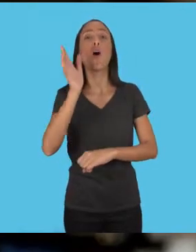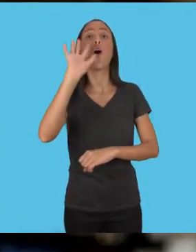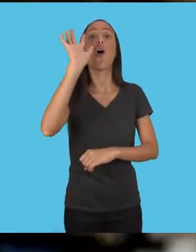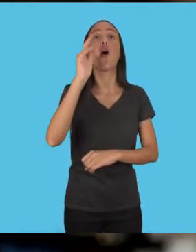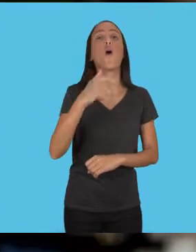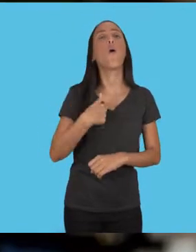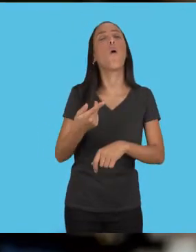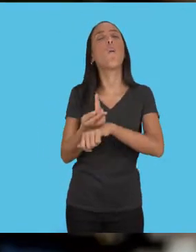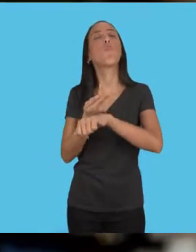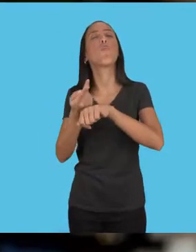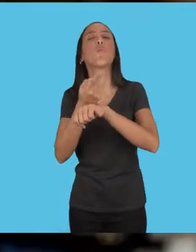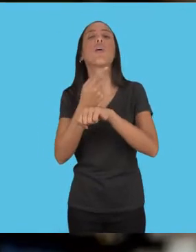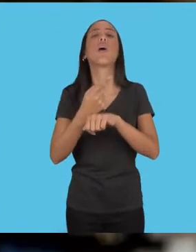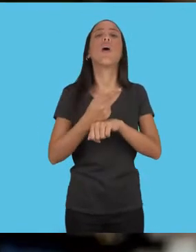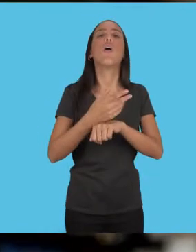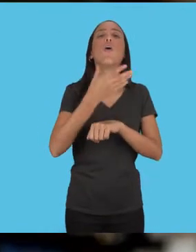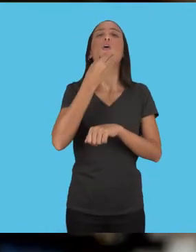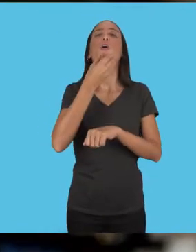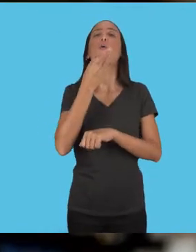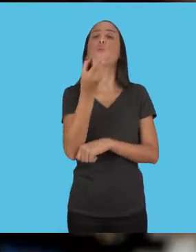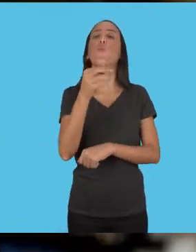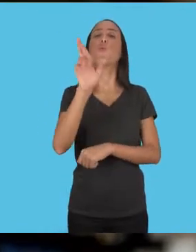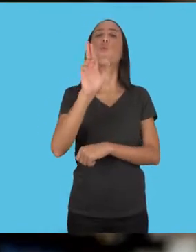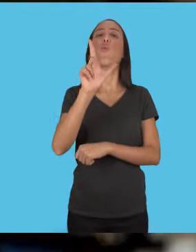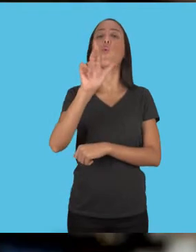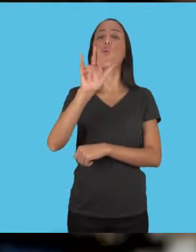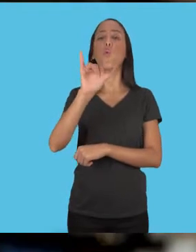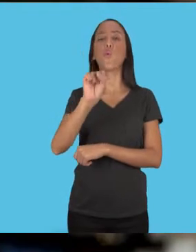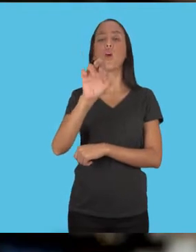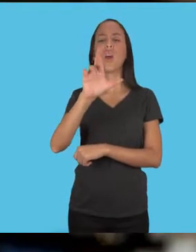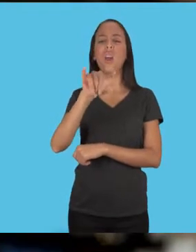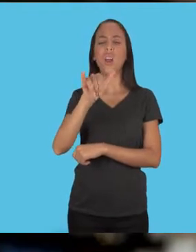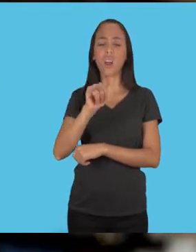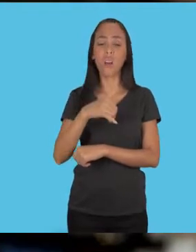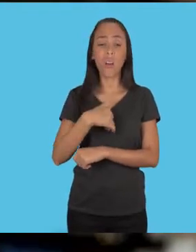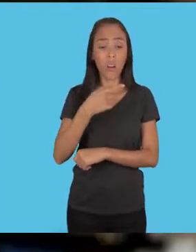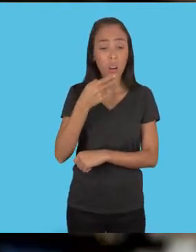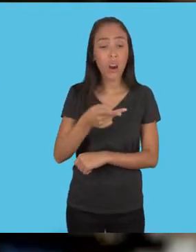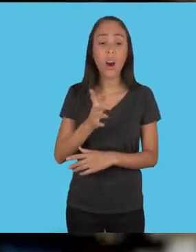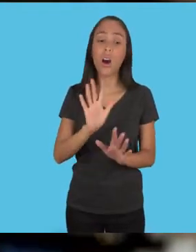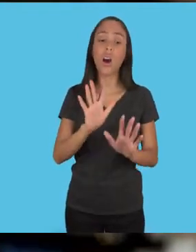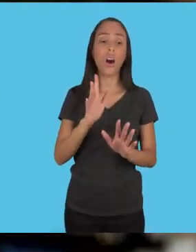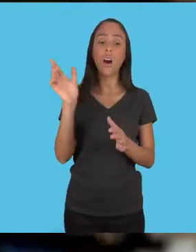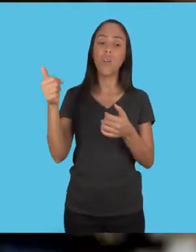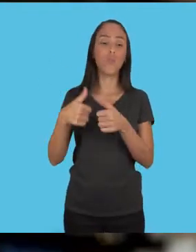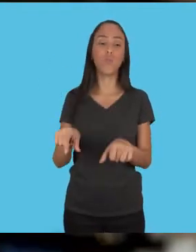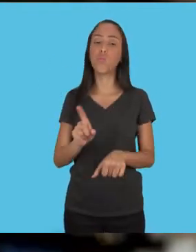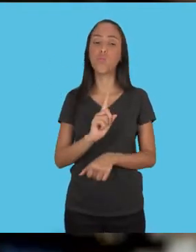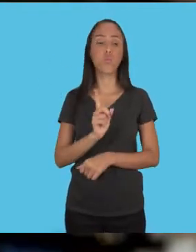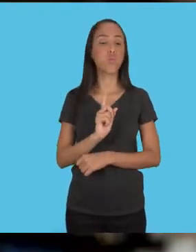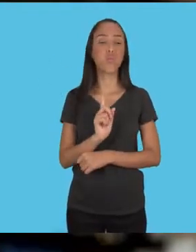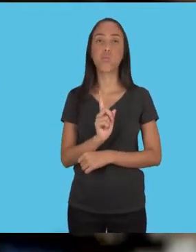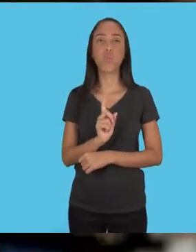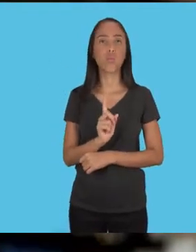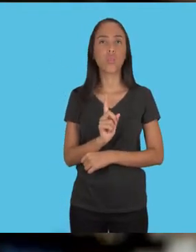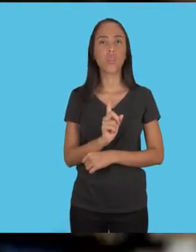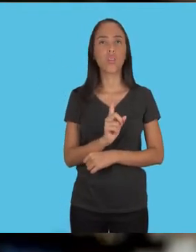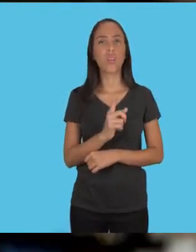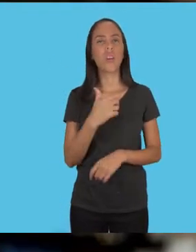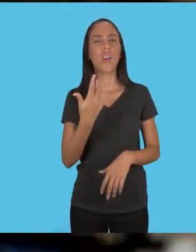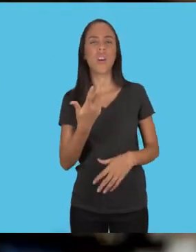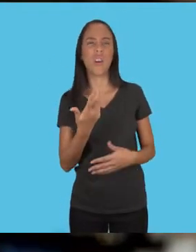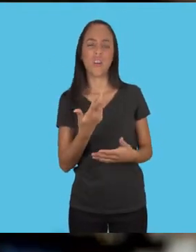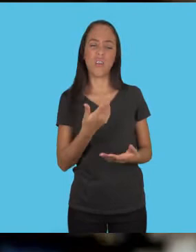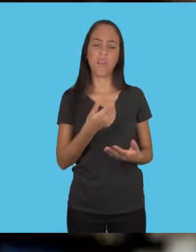procurando o Dr. Luiz Rei. Aí disse: ele não está. Aí eles começaram com uma